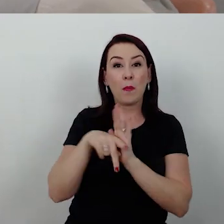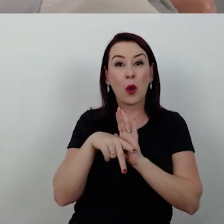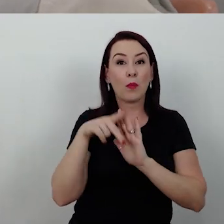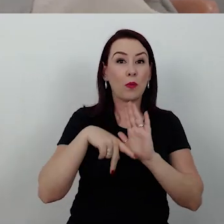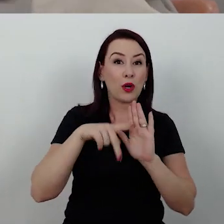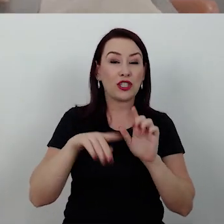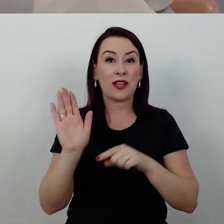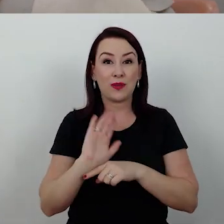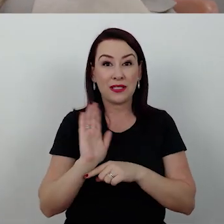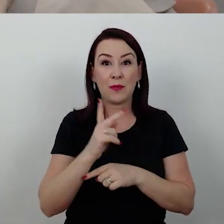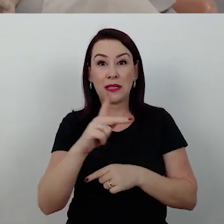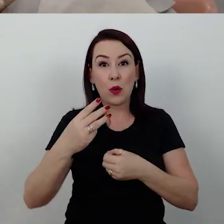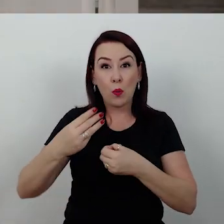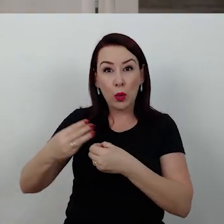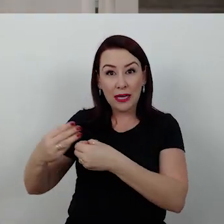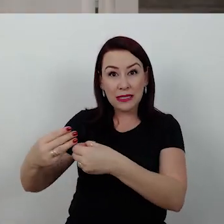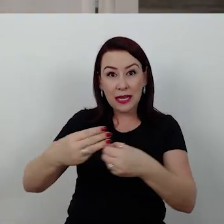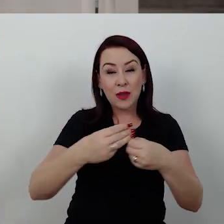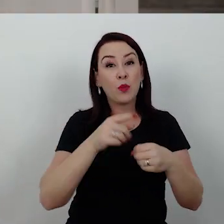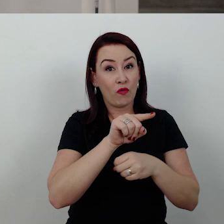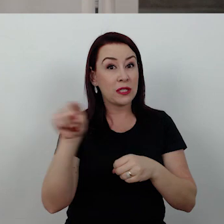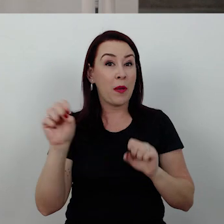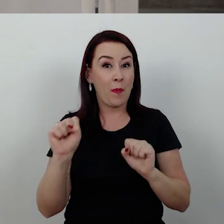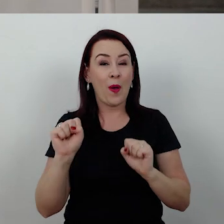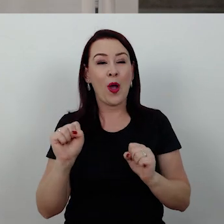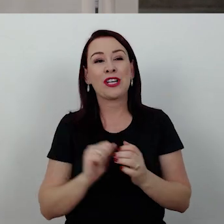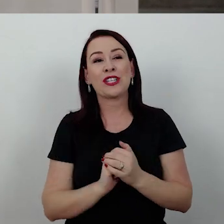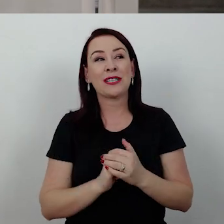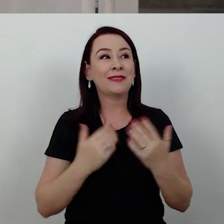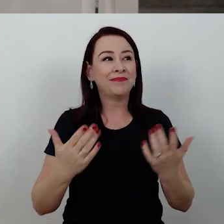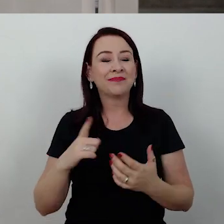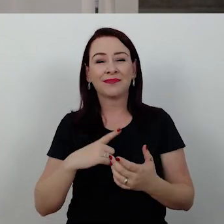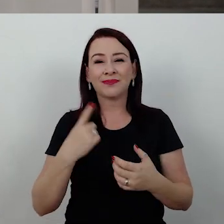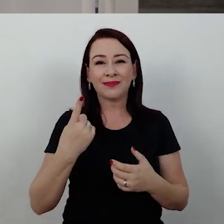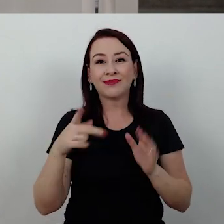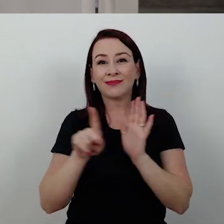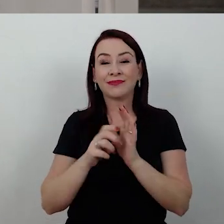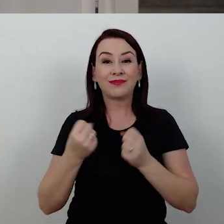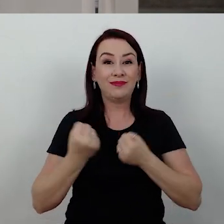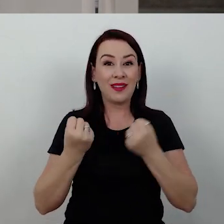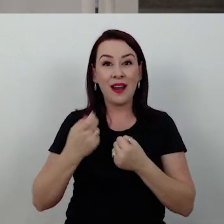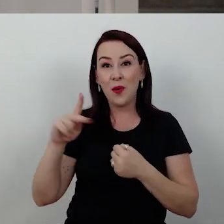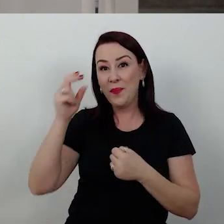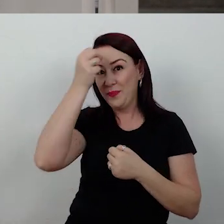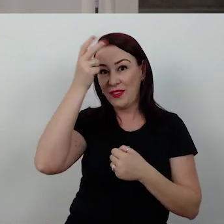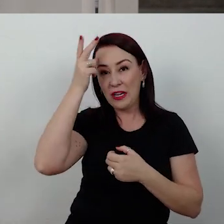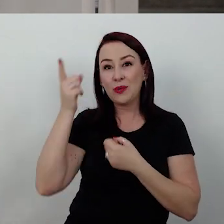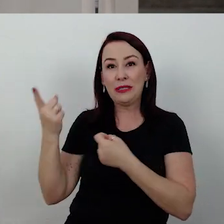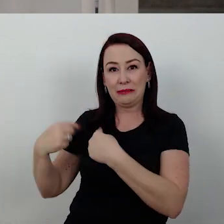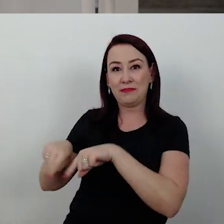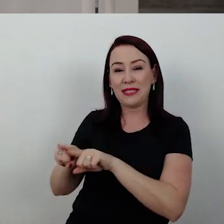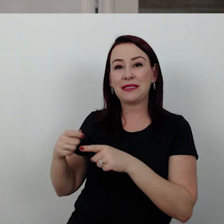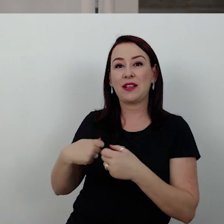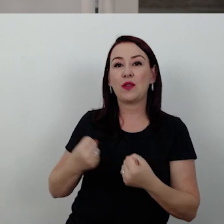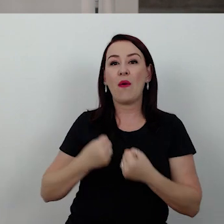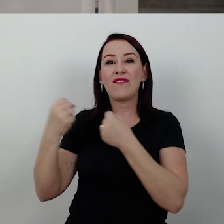né, de cinema dentro dos seus municípios. Né? Tinha um carro que a prefeitura, né, disponibilizava para eu pegar produtores em